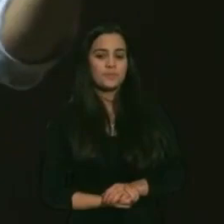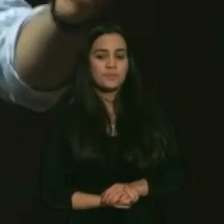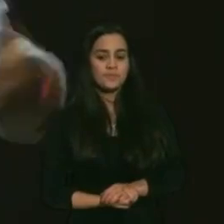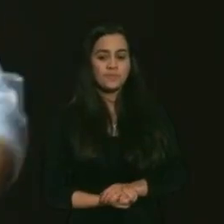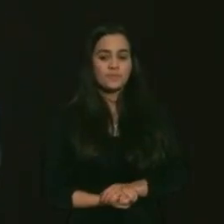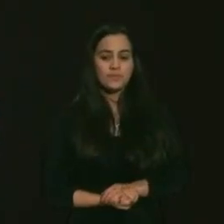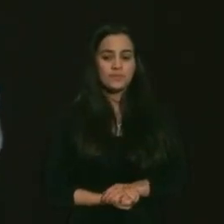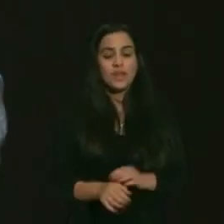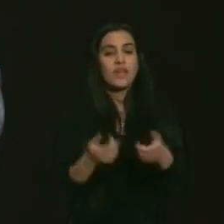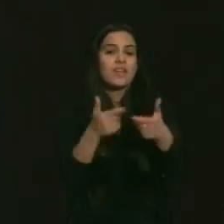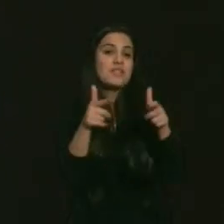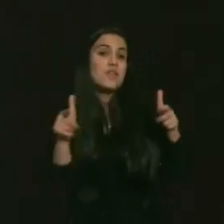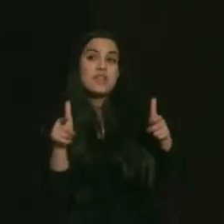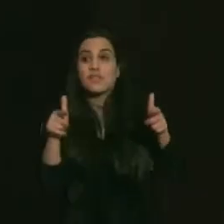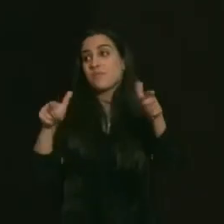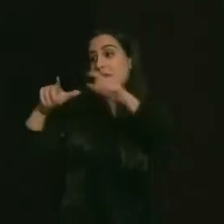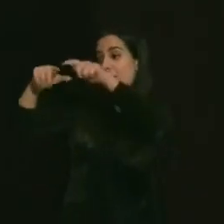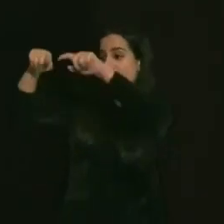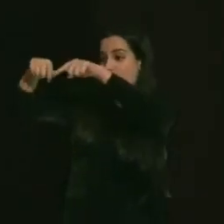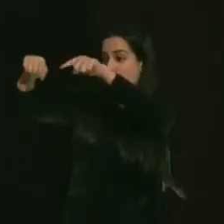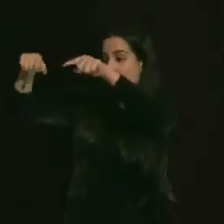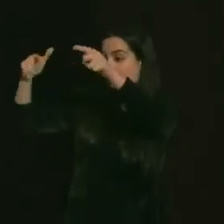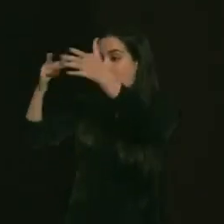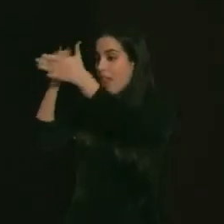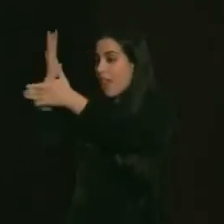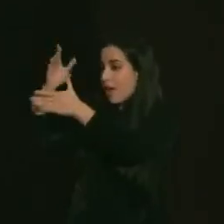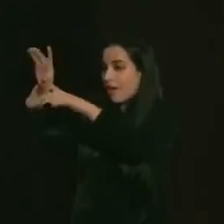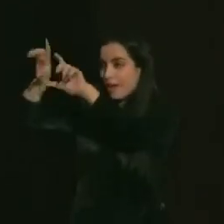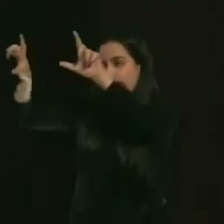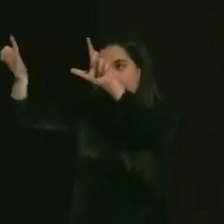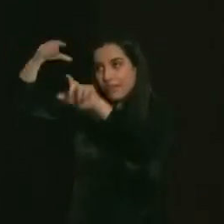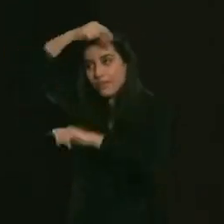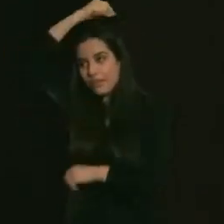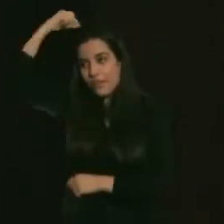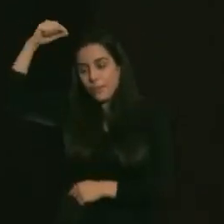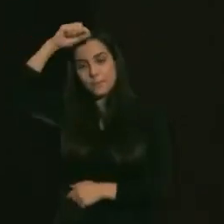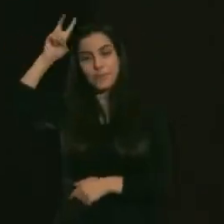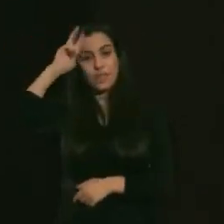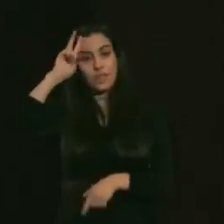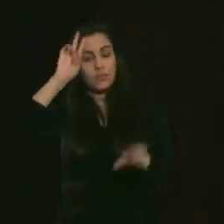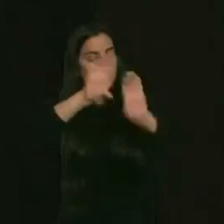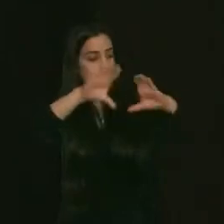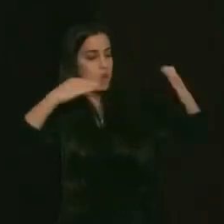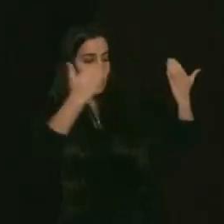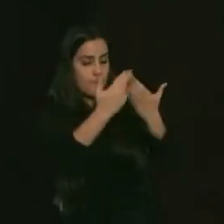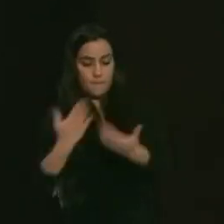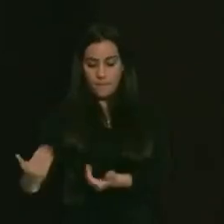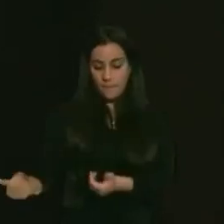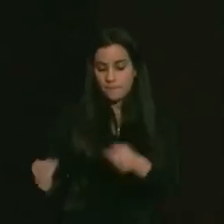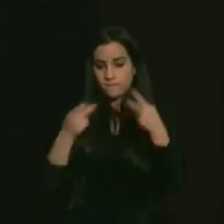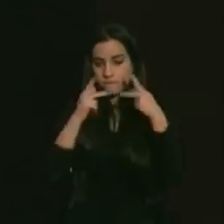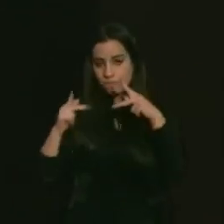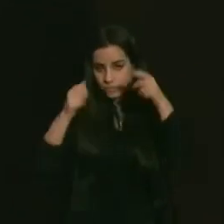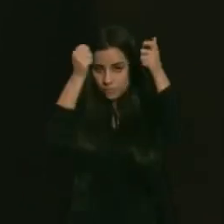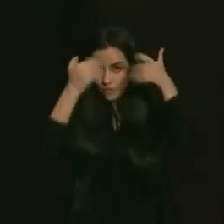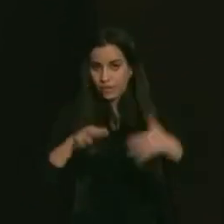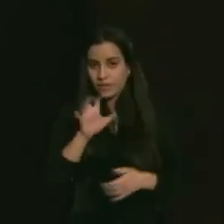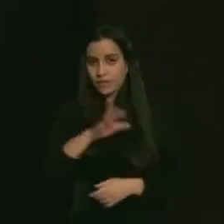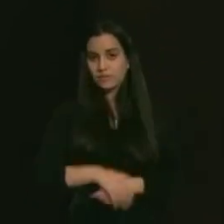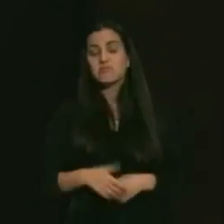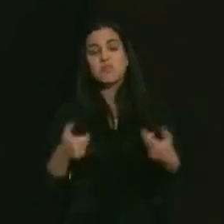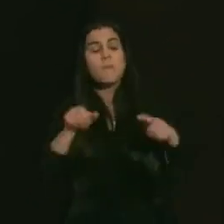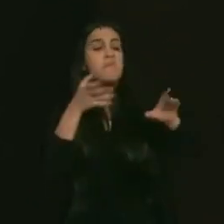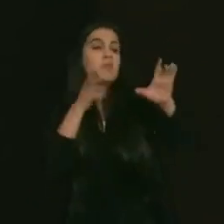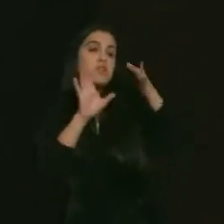Não existe mais sagrado. Eu lembro um congresso de jovens, um preletor dizendo: você pode